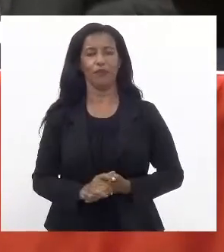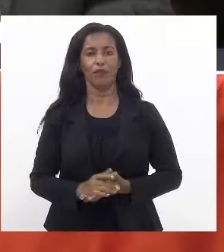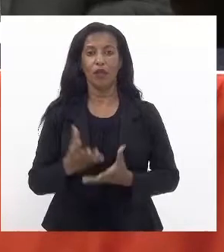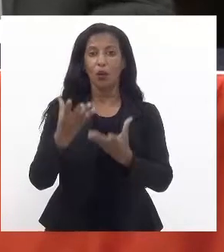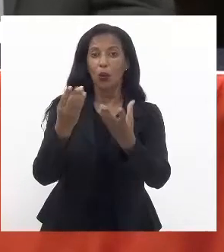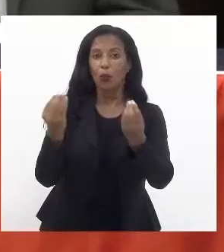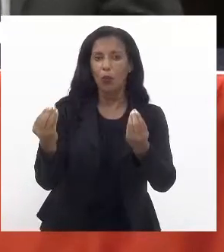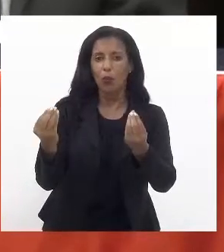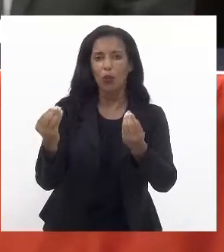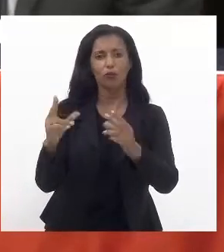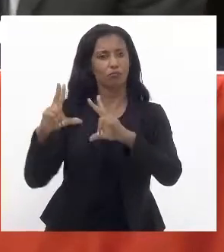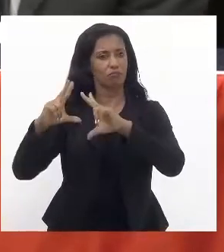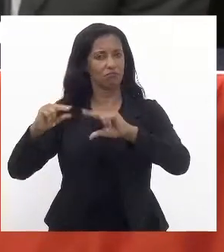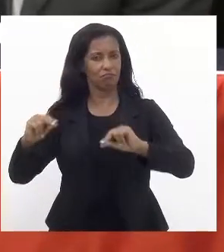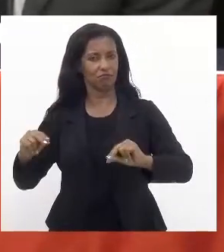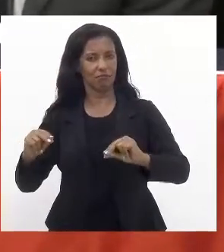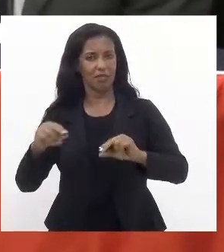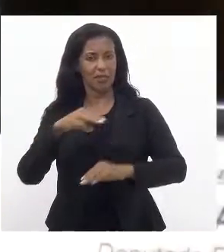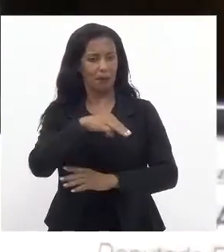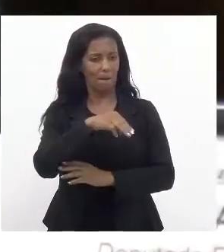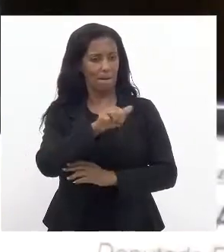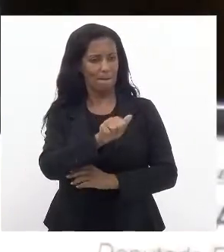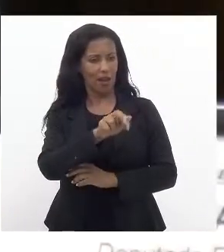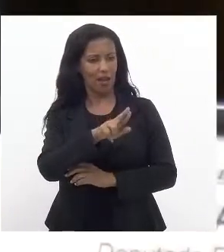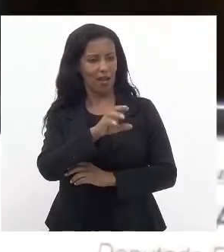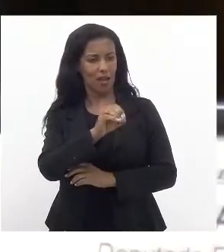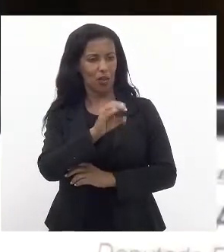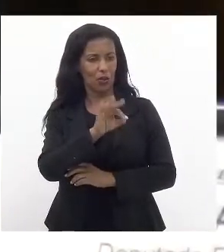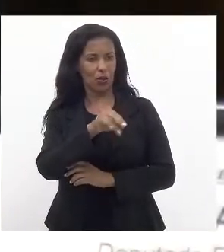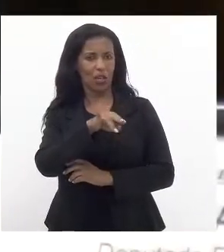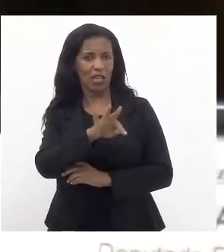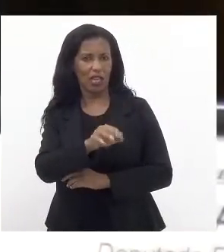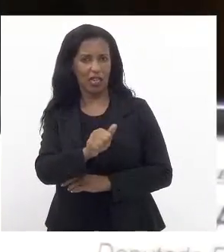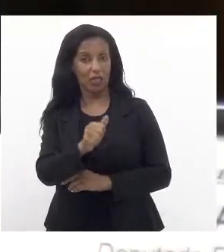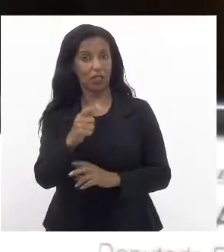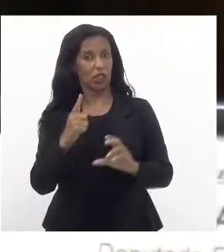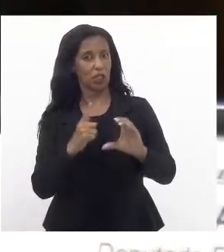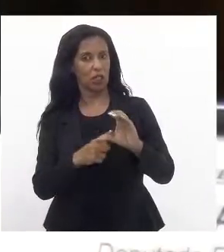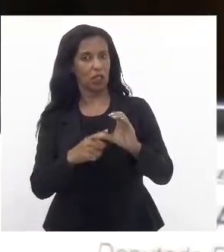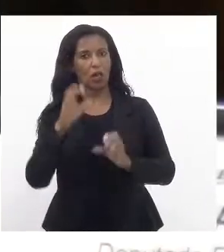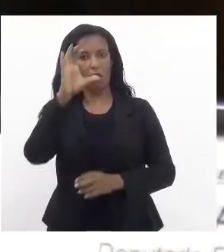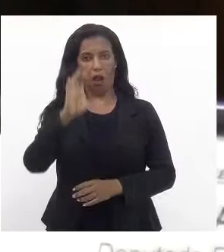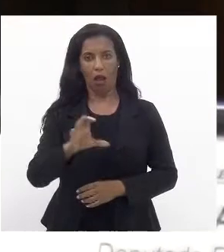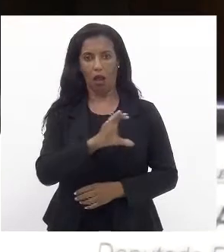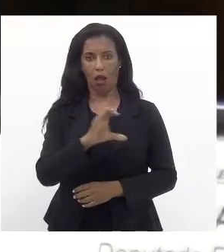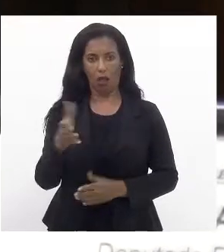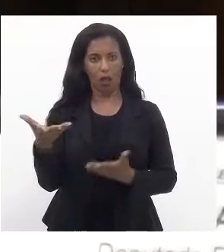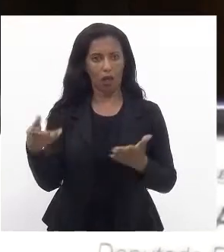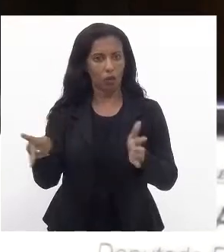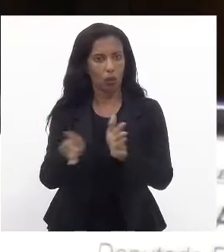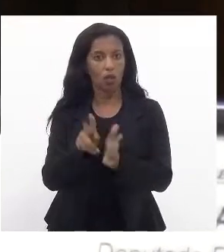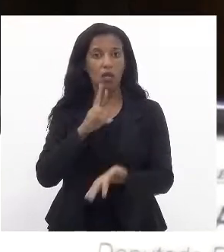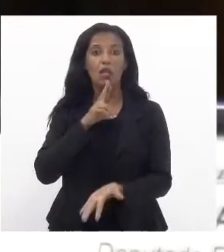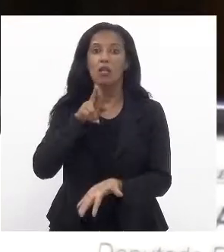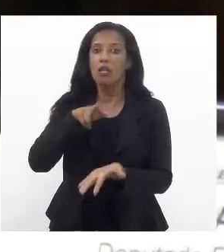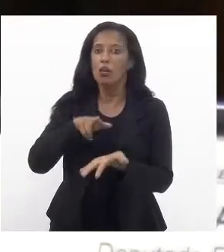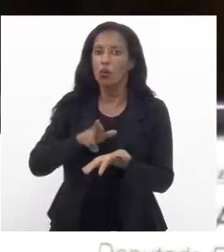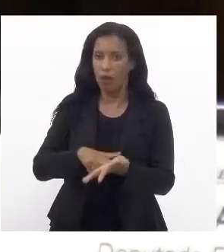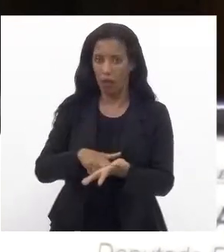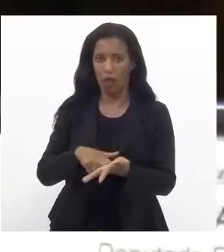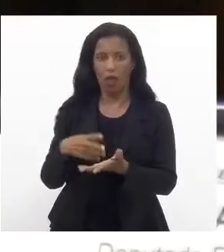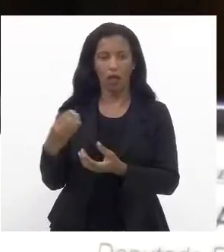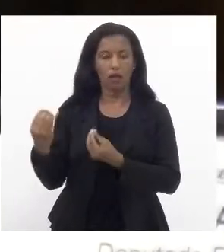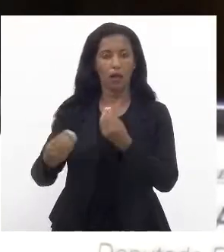Muitos libaneses são maronitas, cristãos católicos orientais que reconhecem como